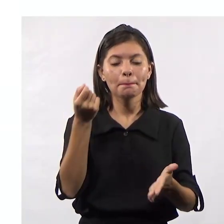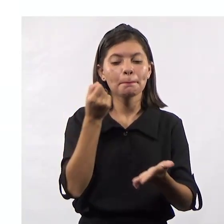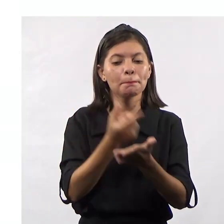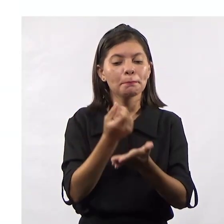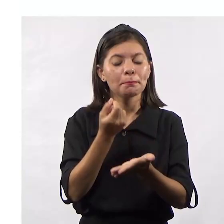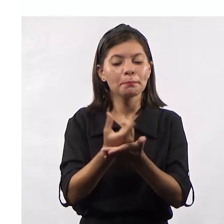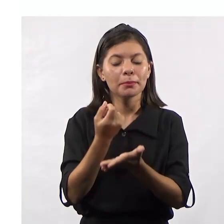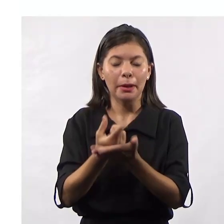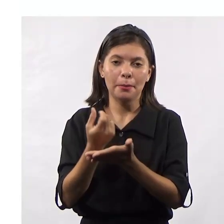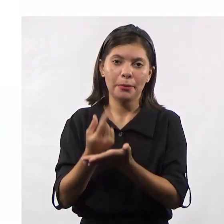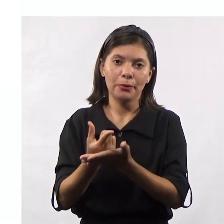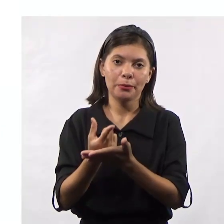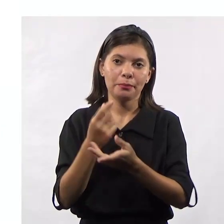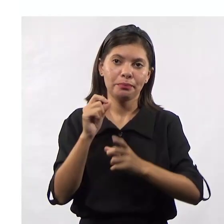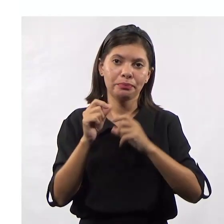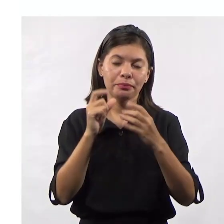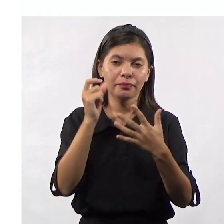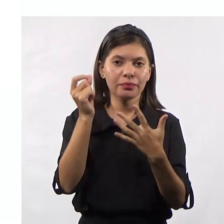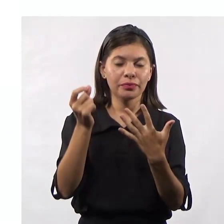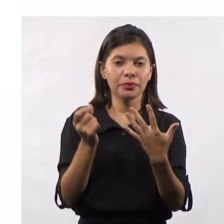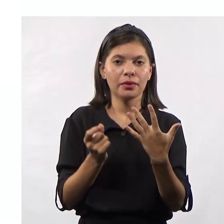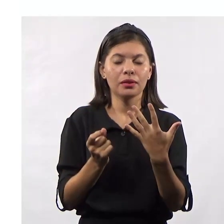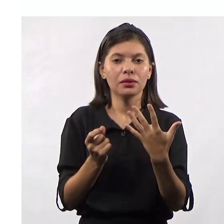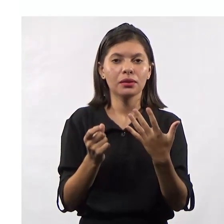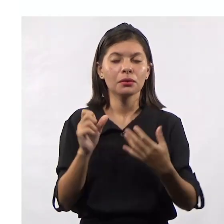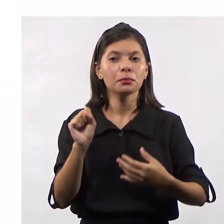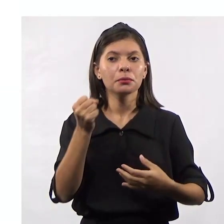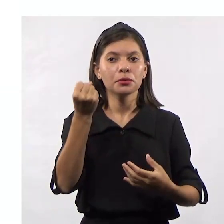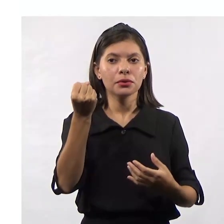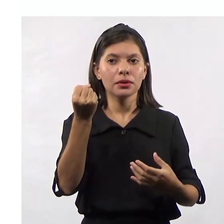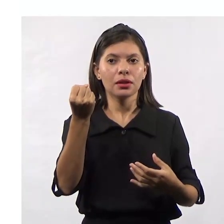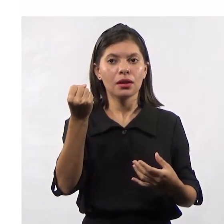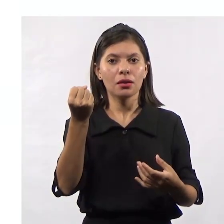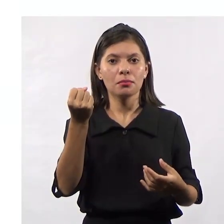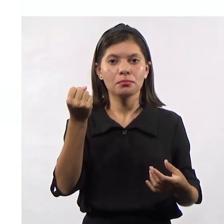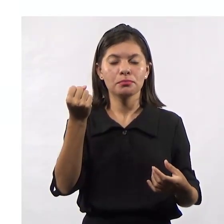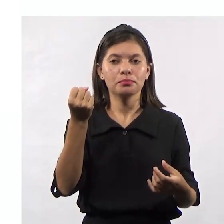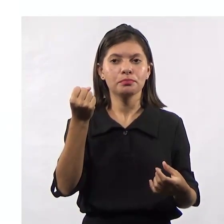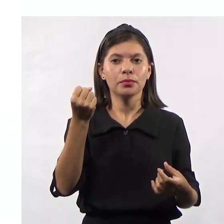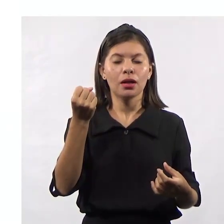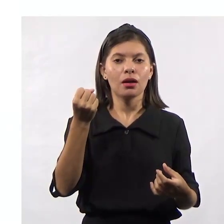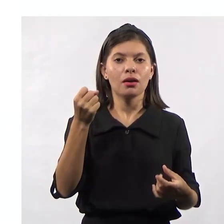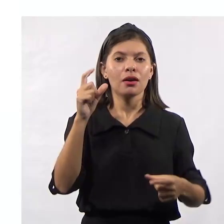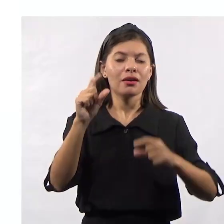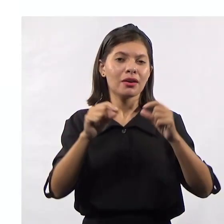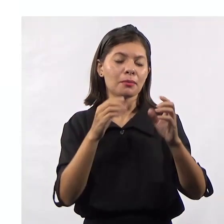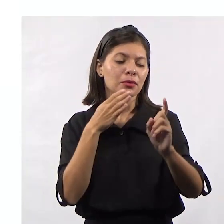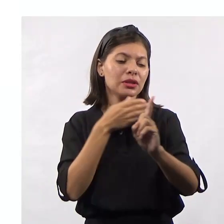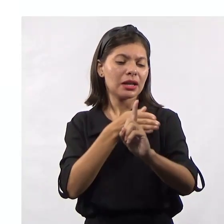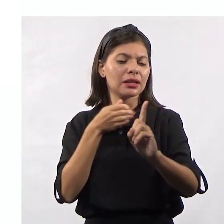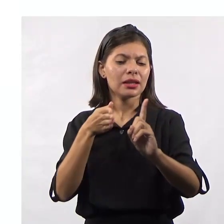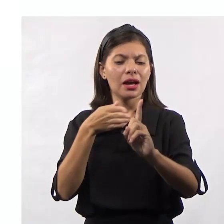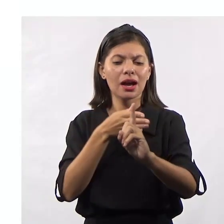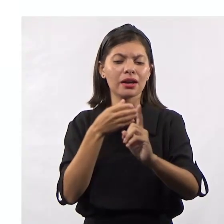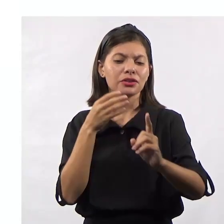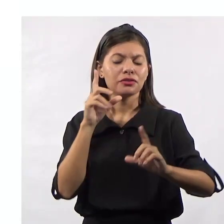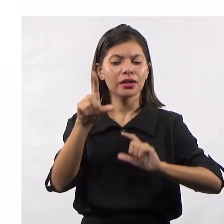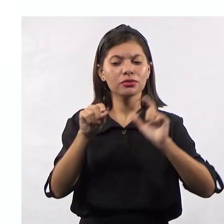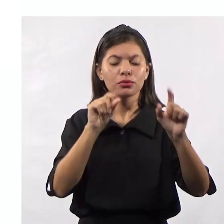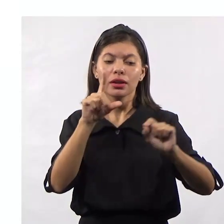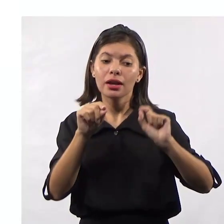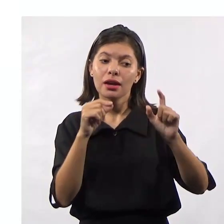na fase preparatória, o poder público vai definir, inclusive, a modalidade, né? Pregão, concorrência, diálogo